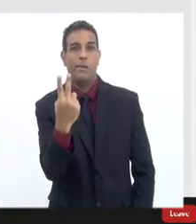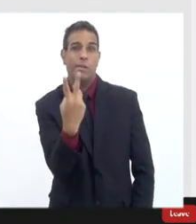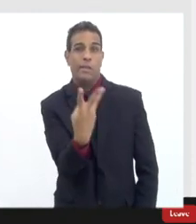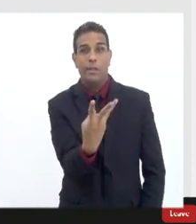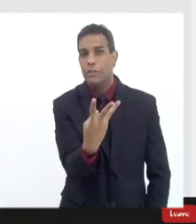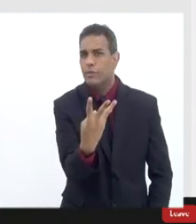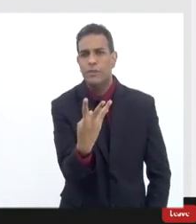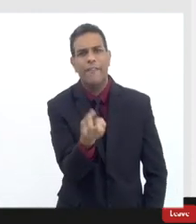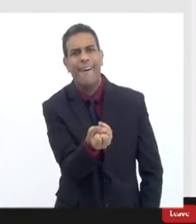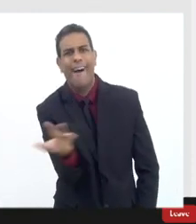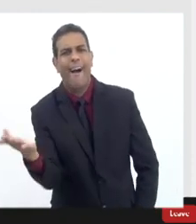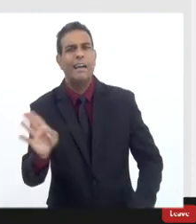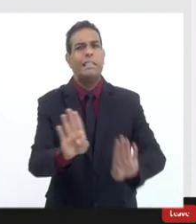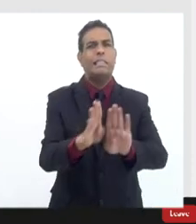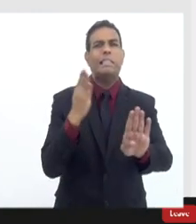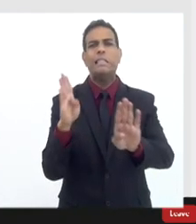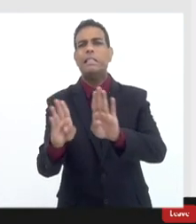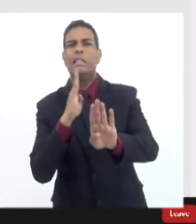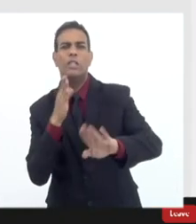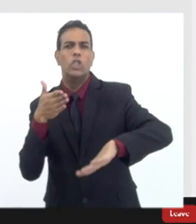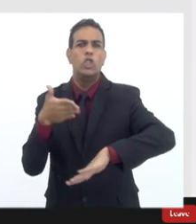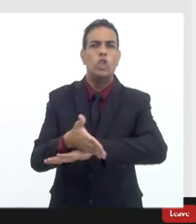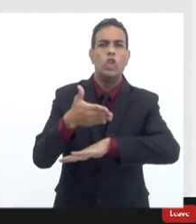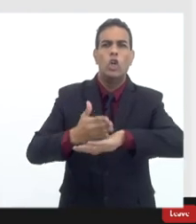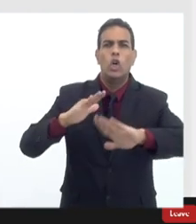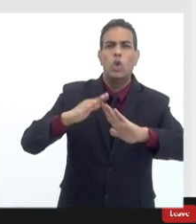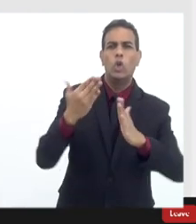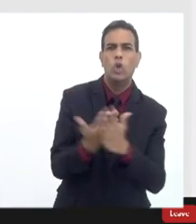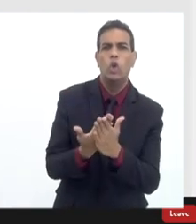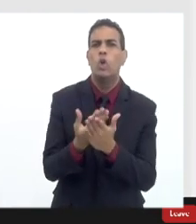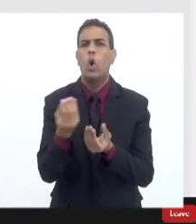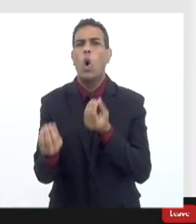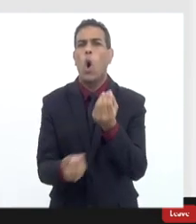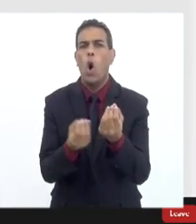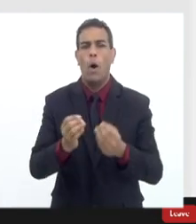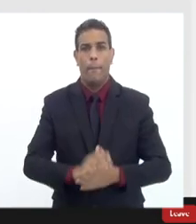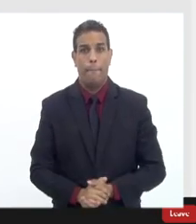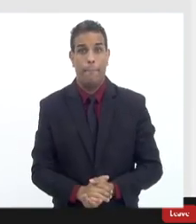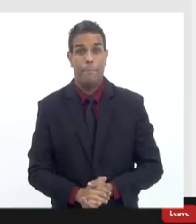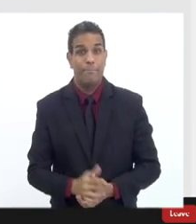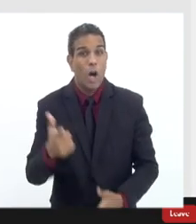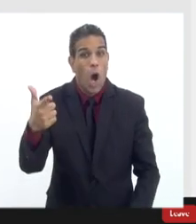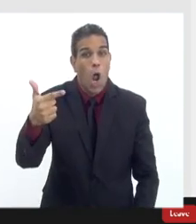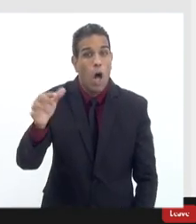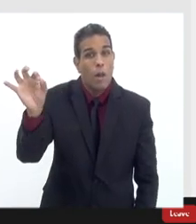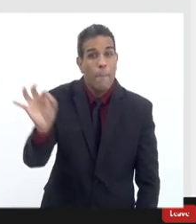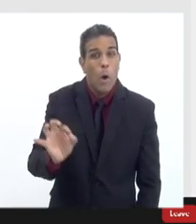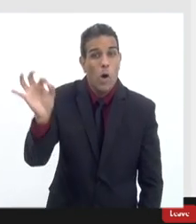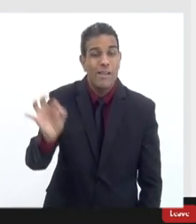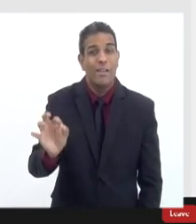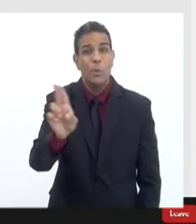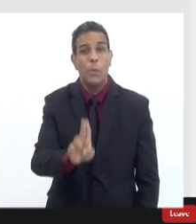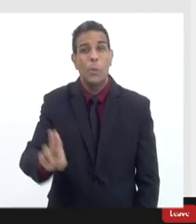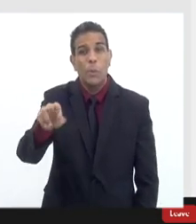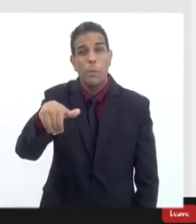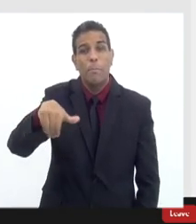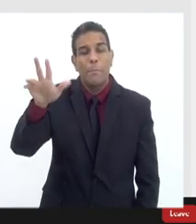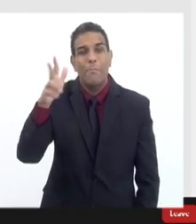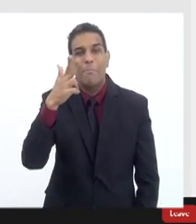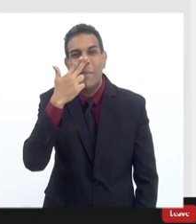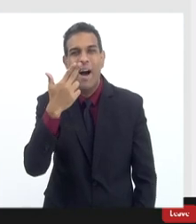3 entradas, ou 4, mais somente 12%